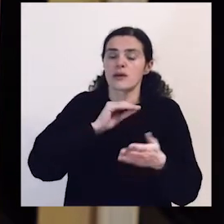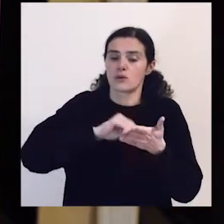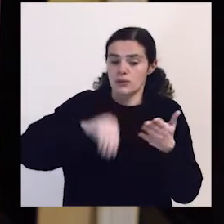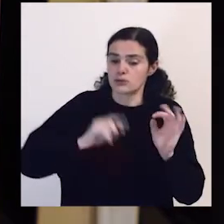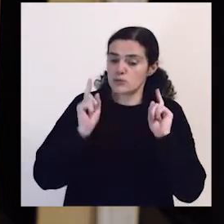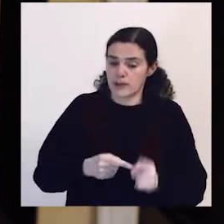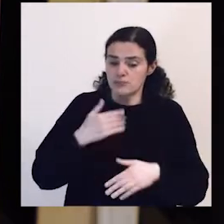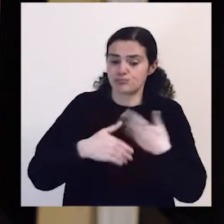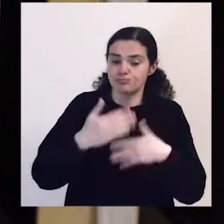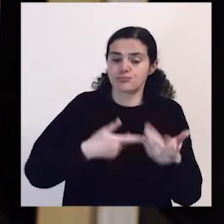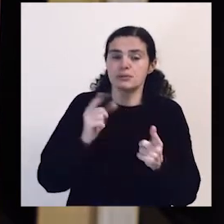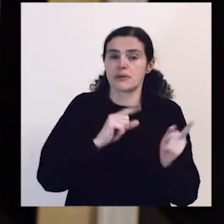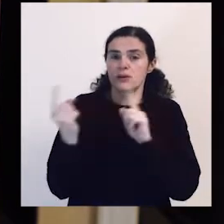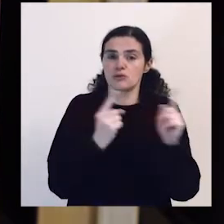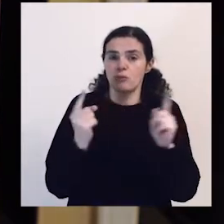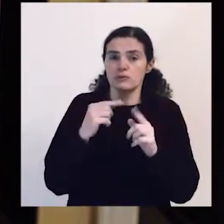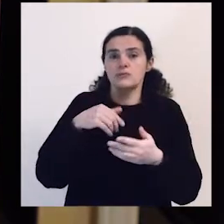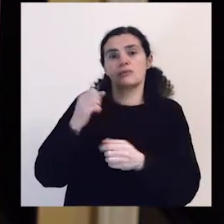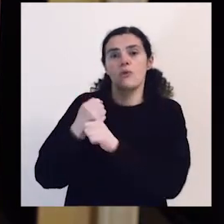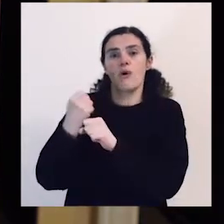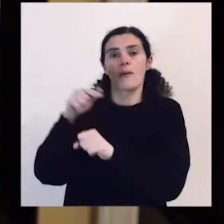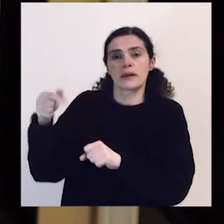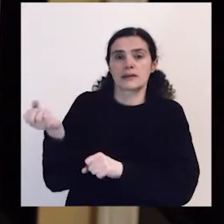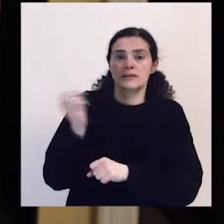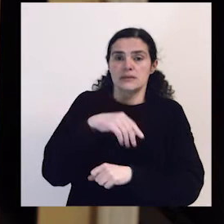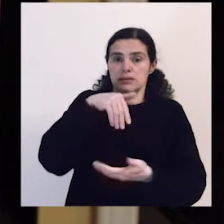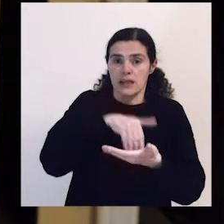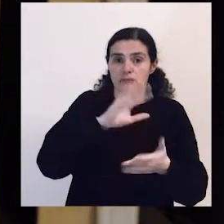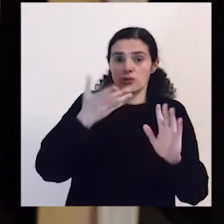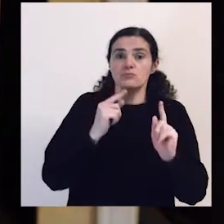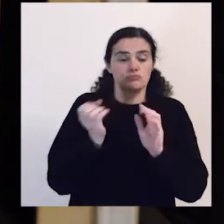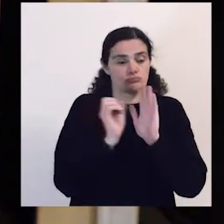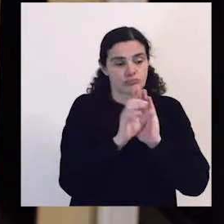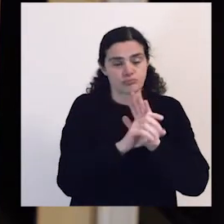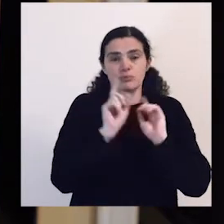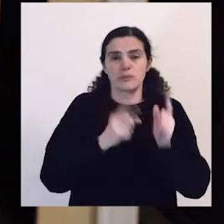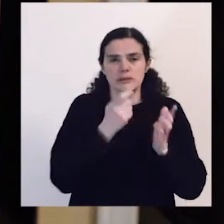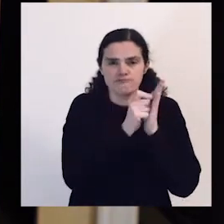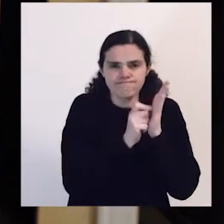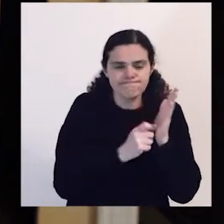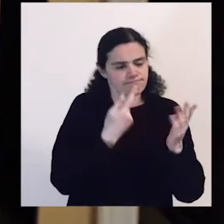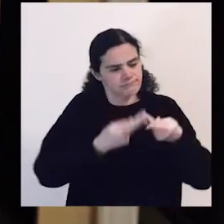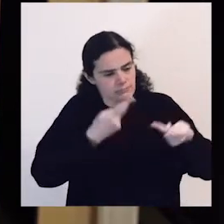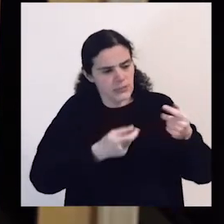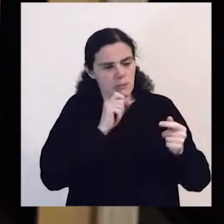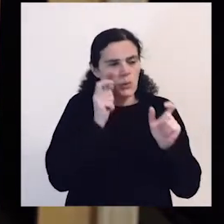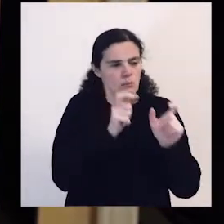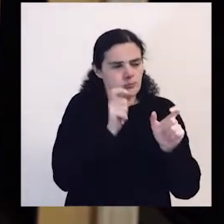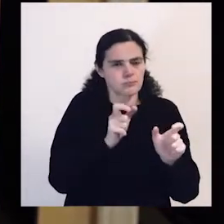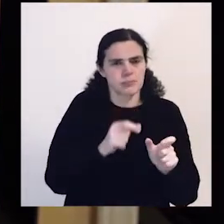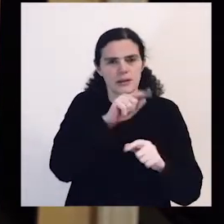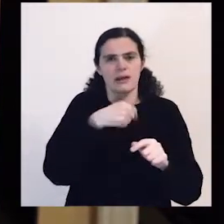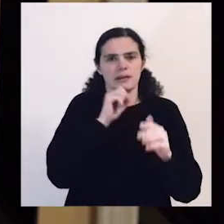redação de um contrato e com o transporte da obra para Serralves. Quando a obra dá entrada finalmente em Serralves, começamos com a inventariação, a verificação